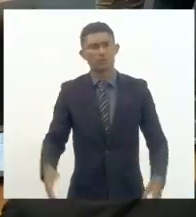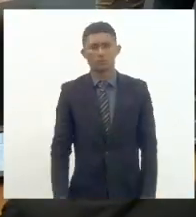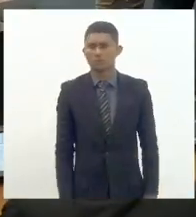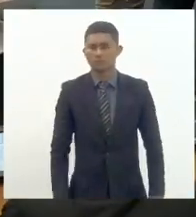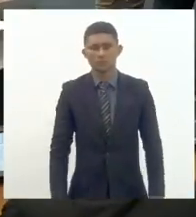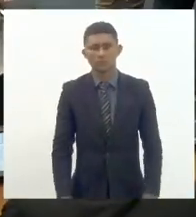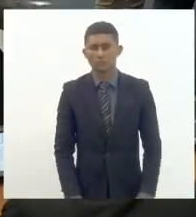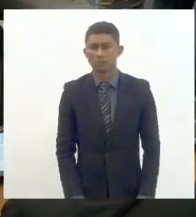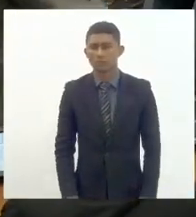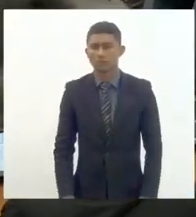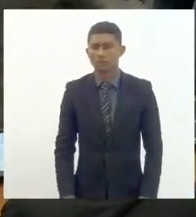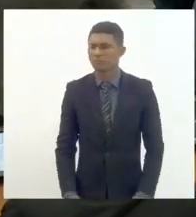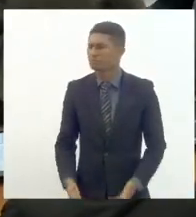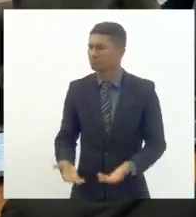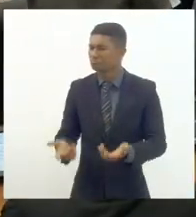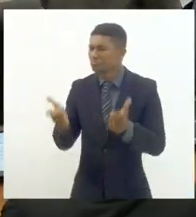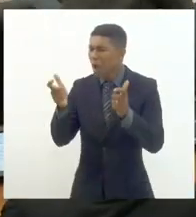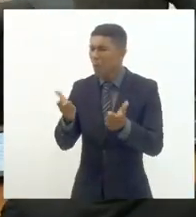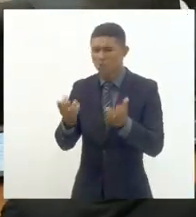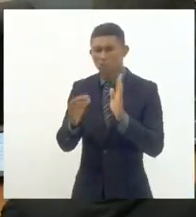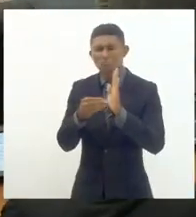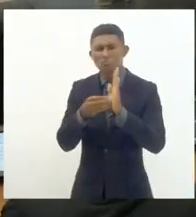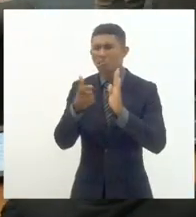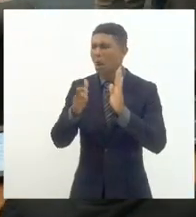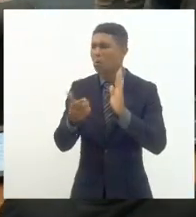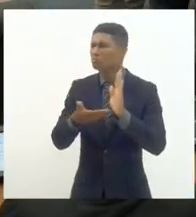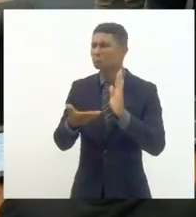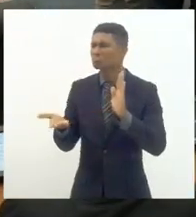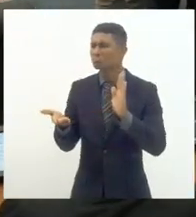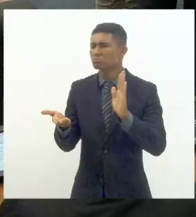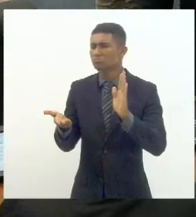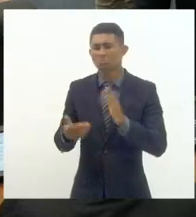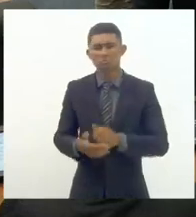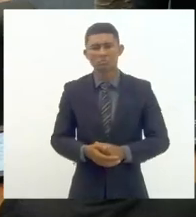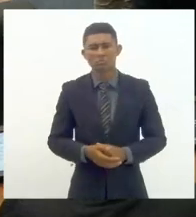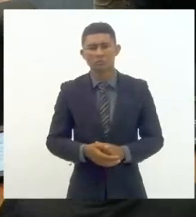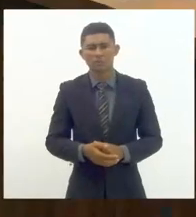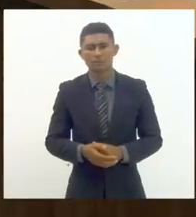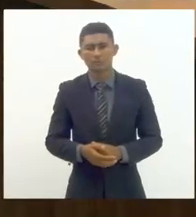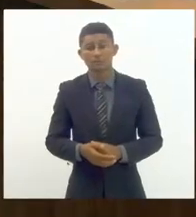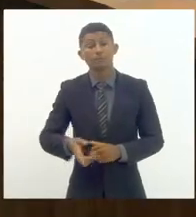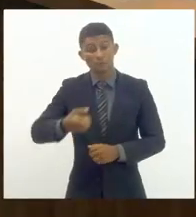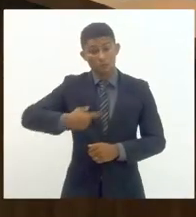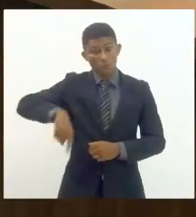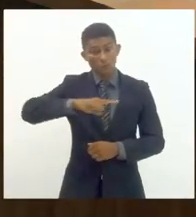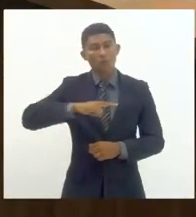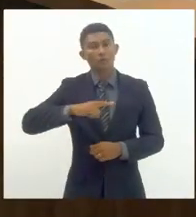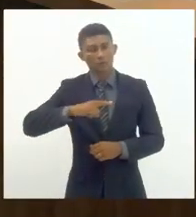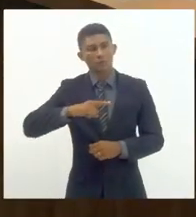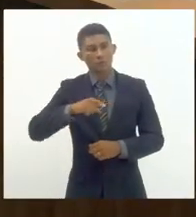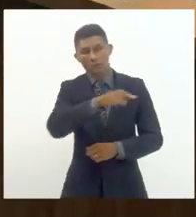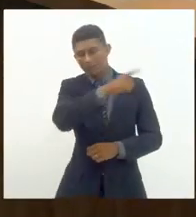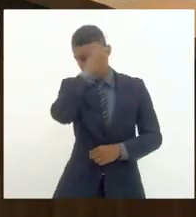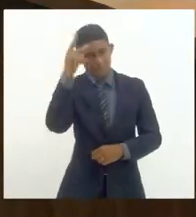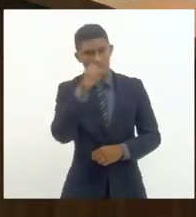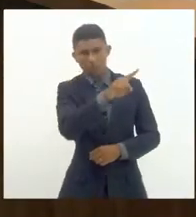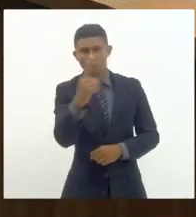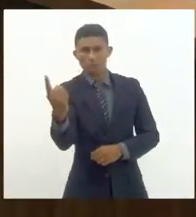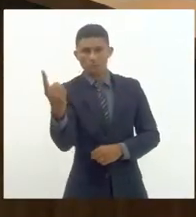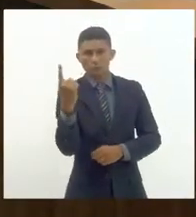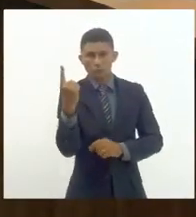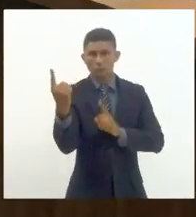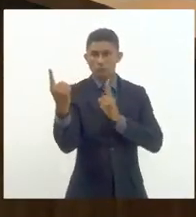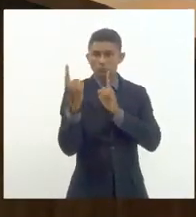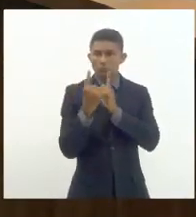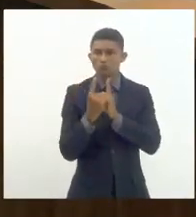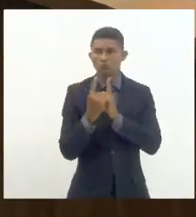Mas essa distorção veio aonde, hein? Senhor presidente, veio num caso específico e nós fomos procurados a fazer isso, mas corrija ali.